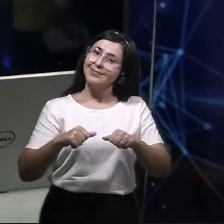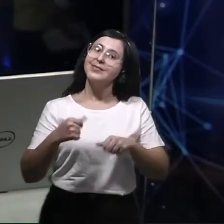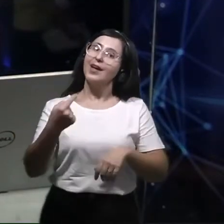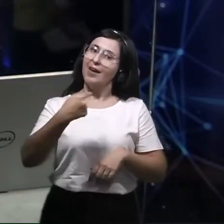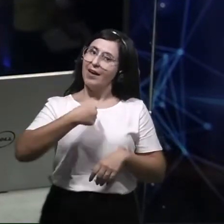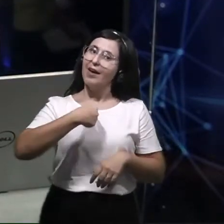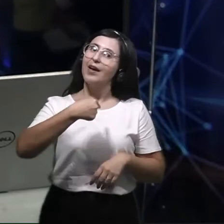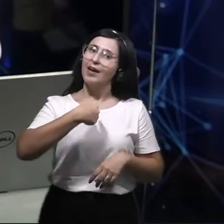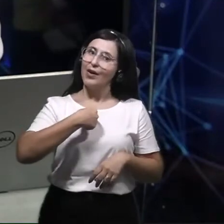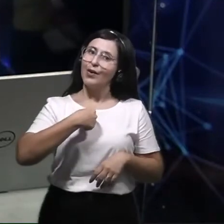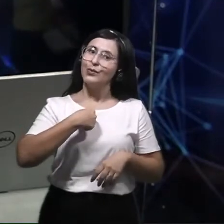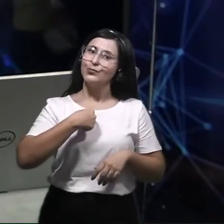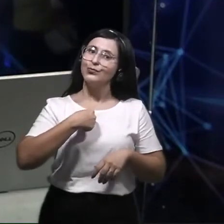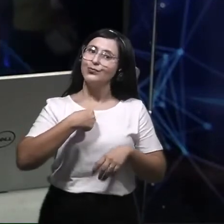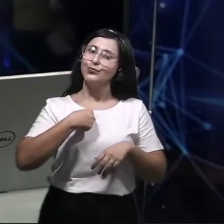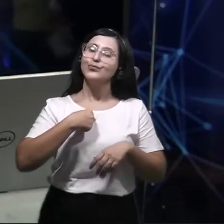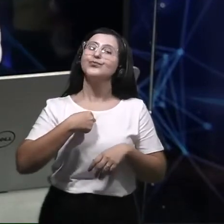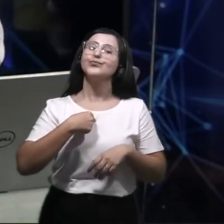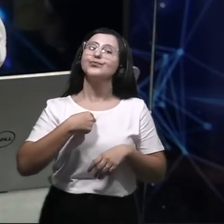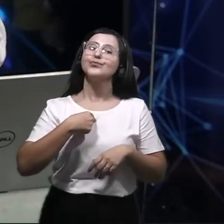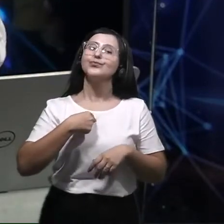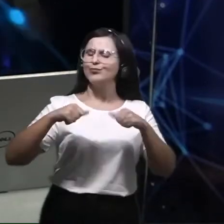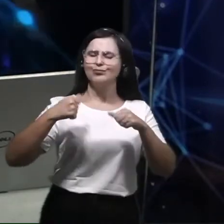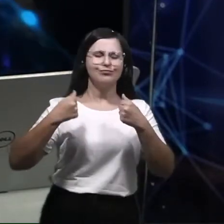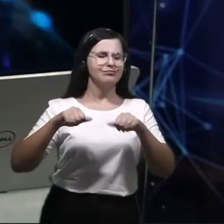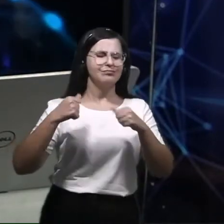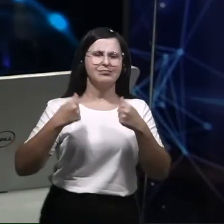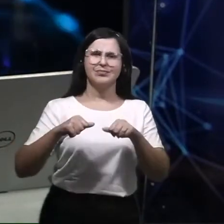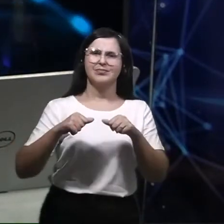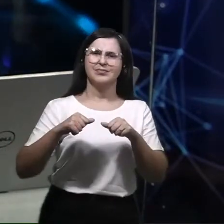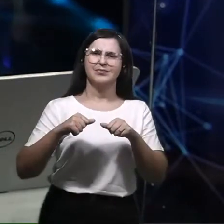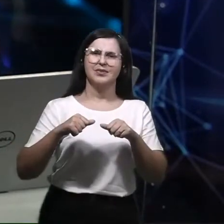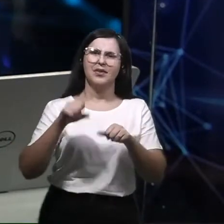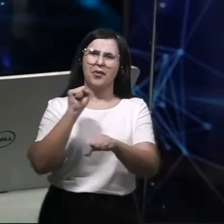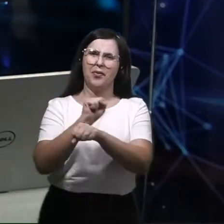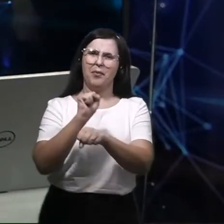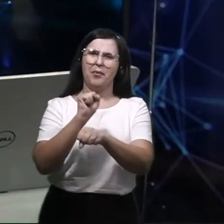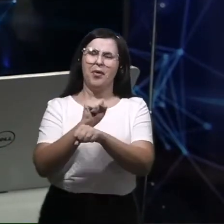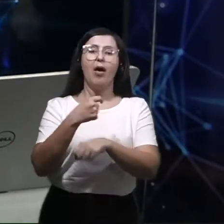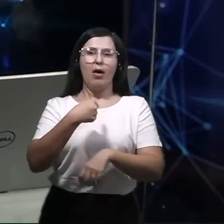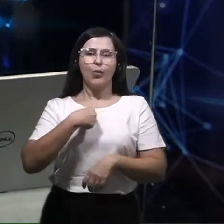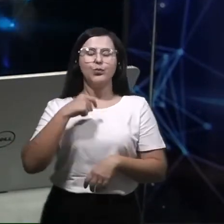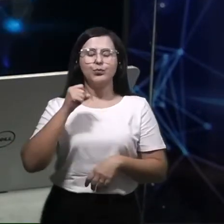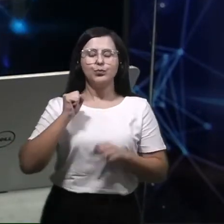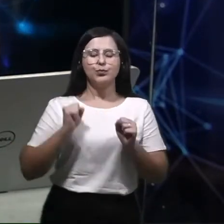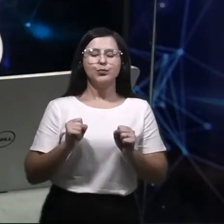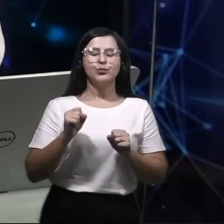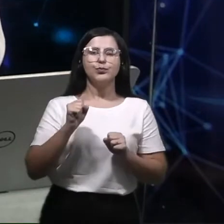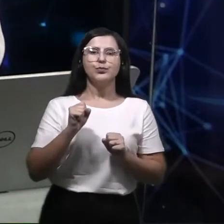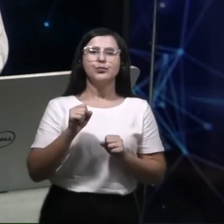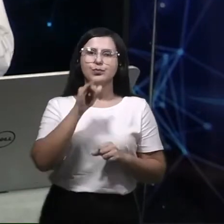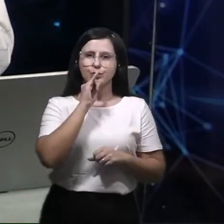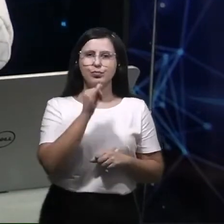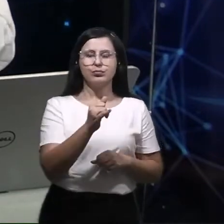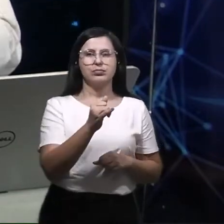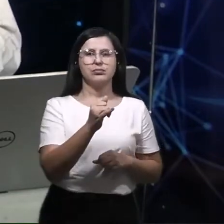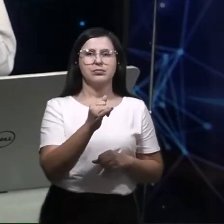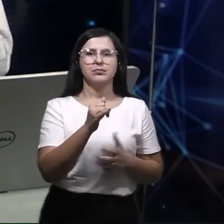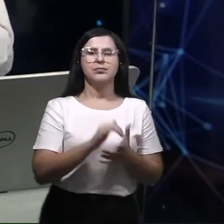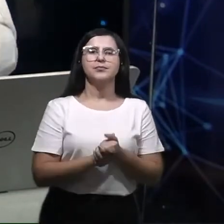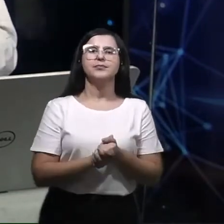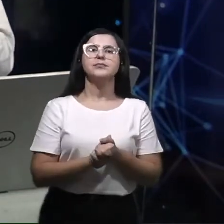infrações, eu não preciso necessariamente me submeter à decisão da comissão julgadora. Eu posso decidir na hora por